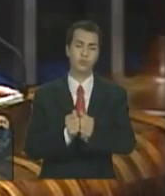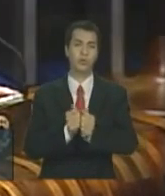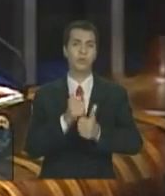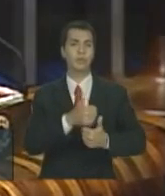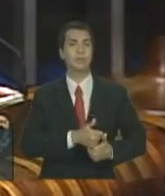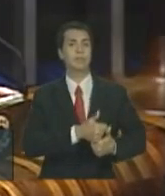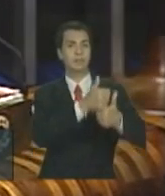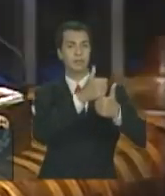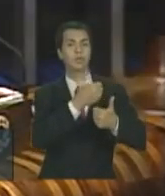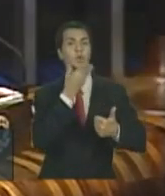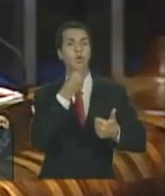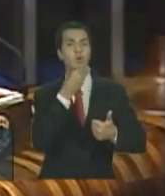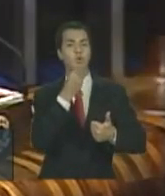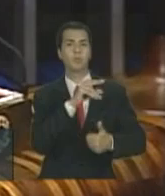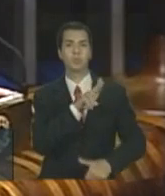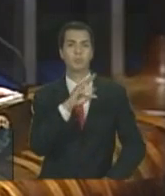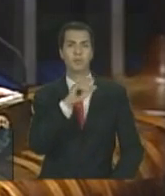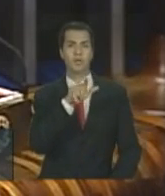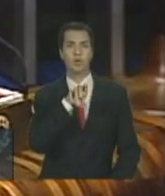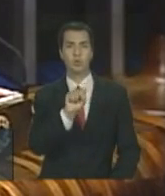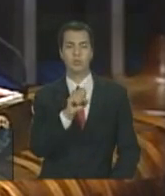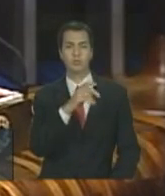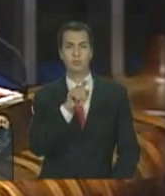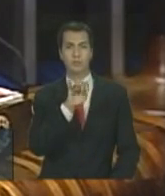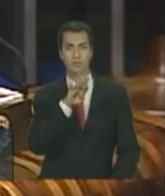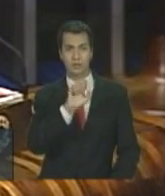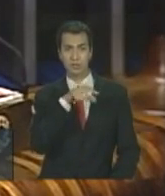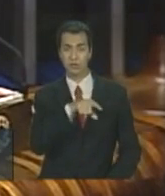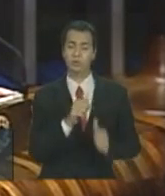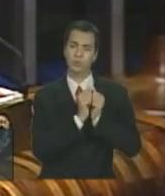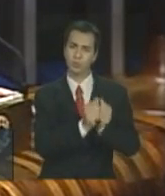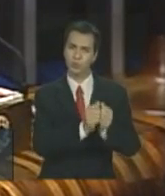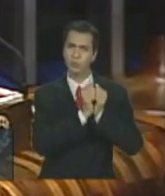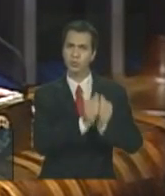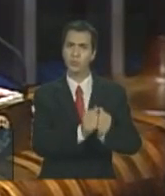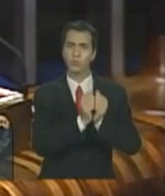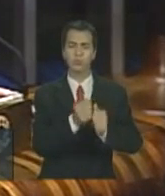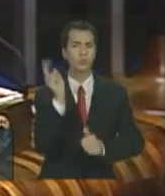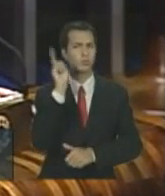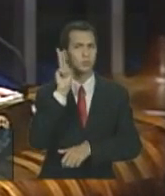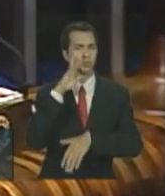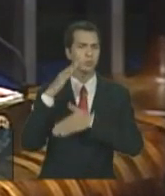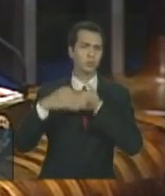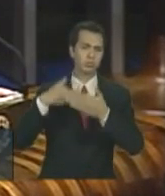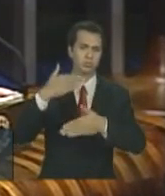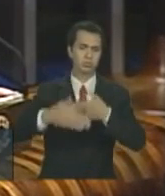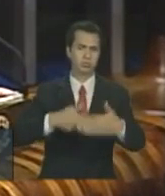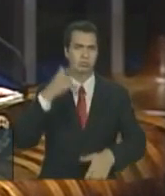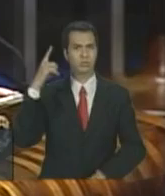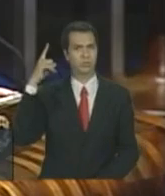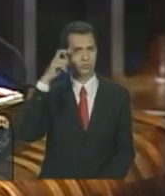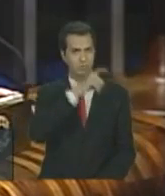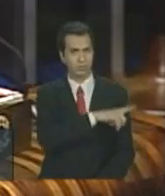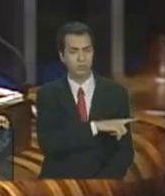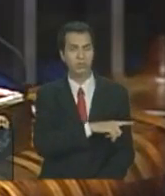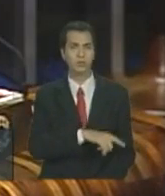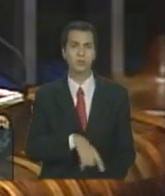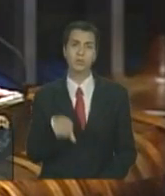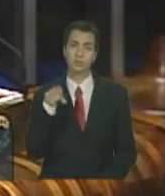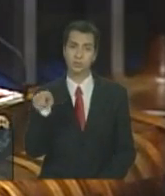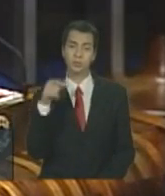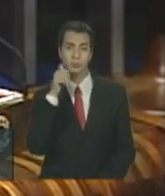líder das lutas democráticas no Brasil, ao longo de uma história difícil e participando ao